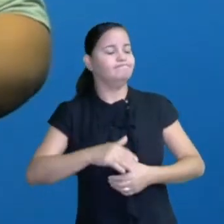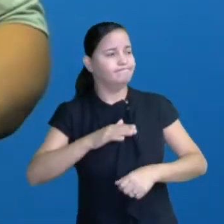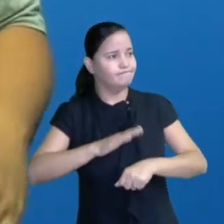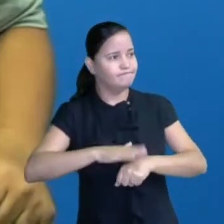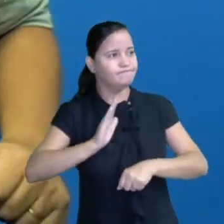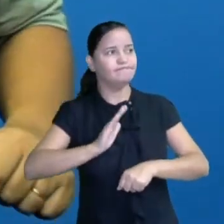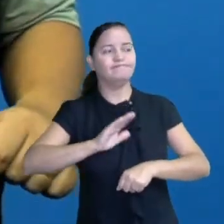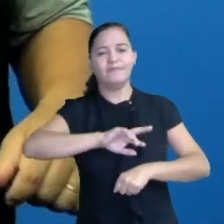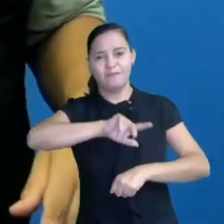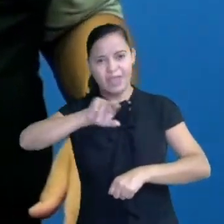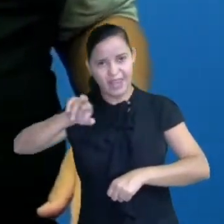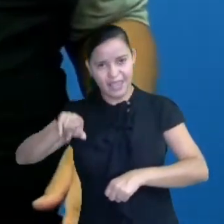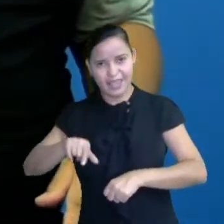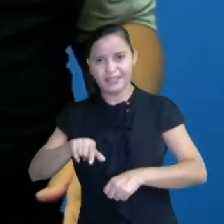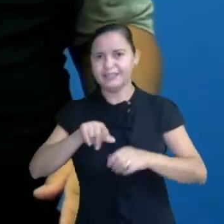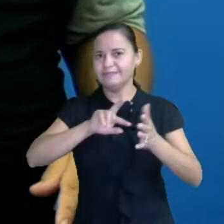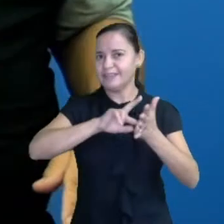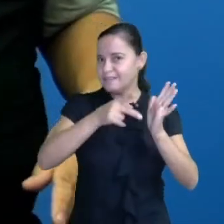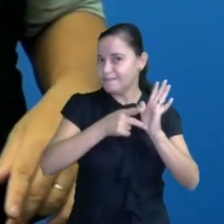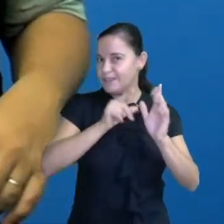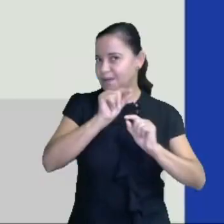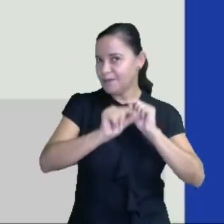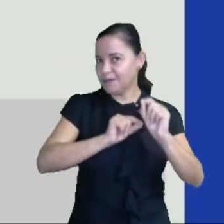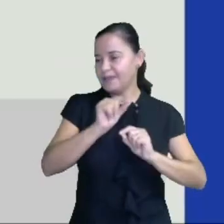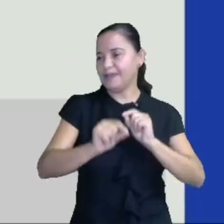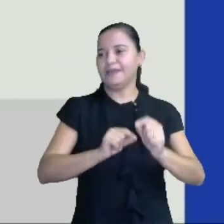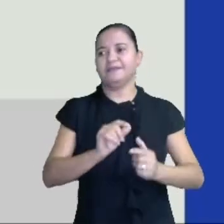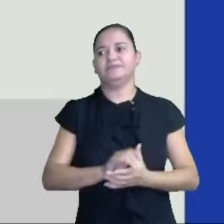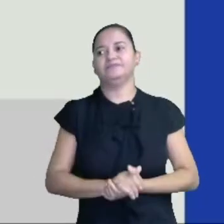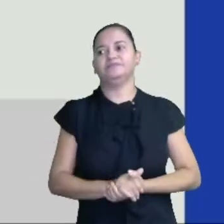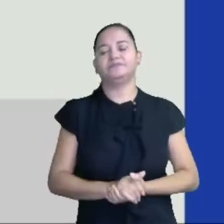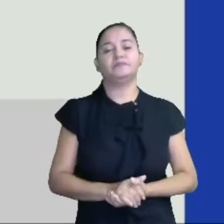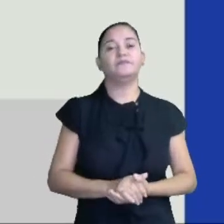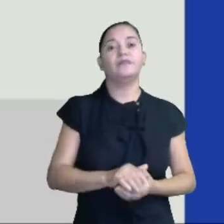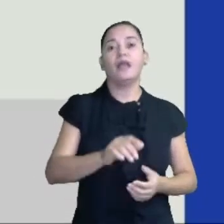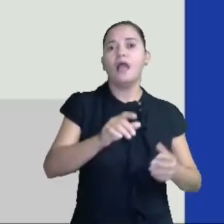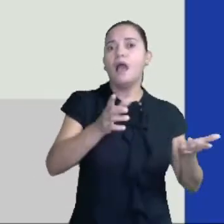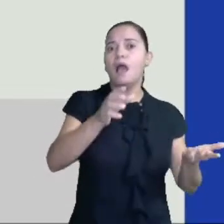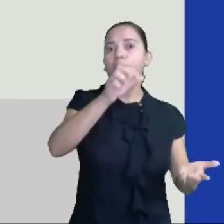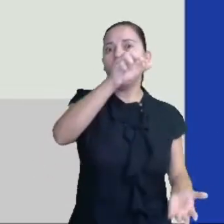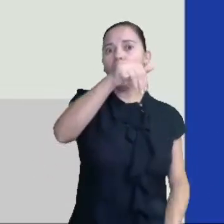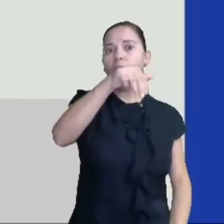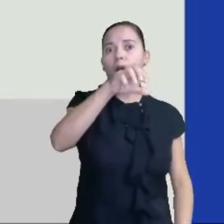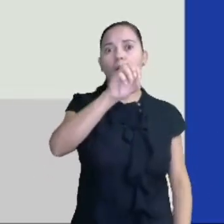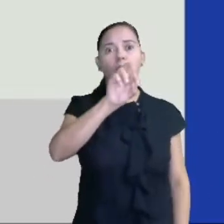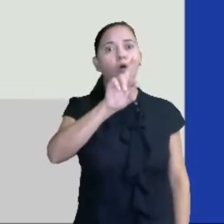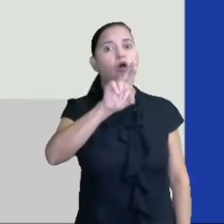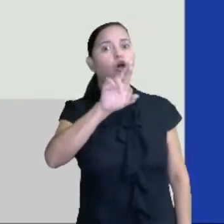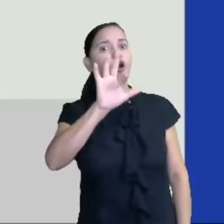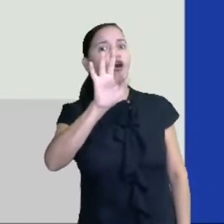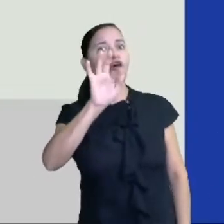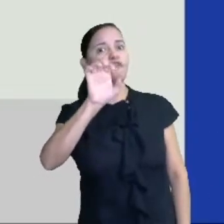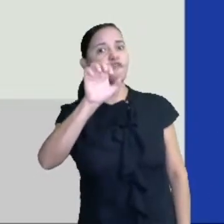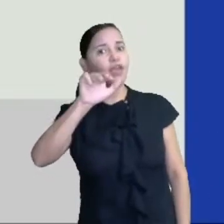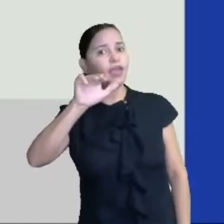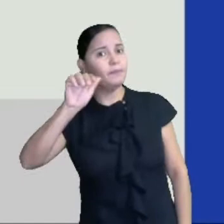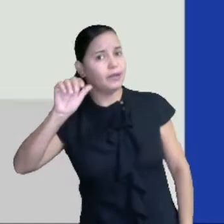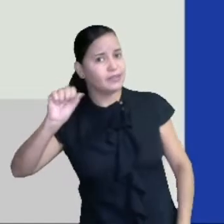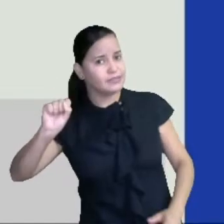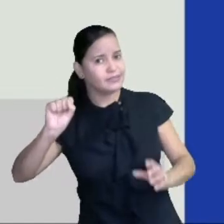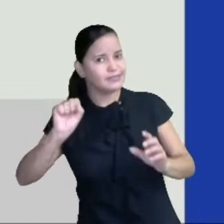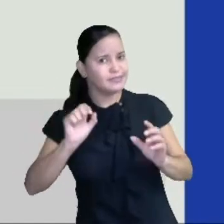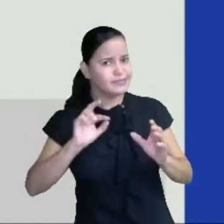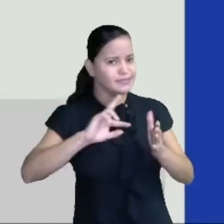bastante com definições. Vamos agora para a definição de morfemas. Sei que muitos de vocês têm uma dificuldade, né, em